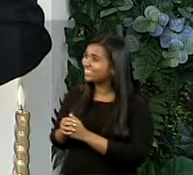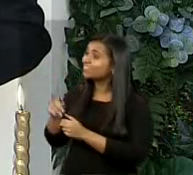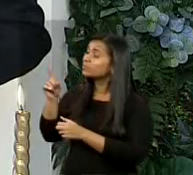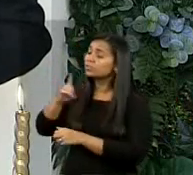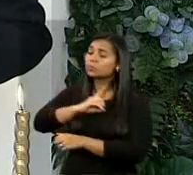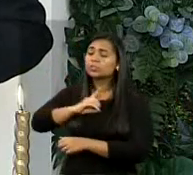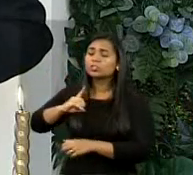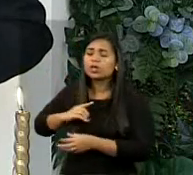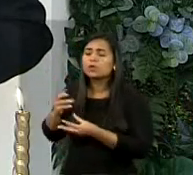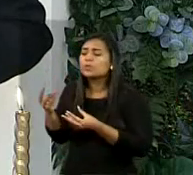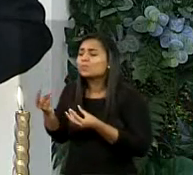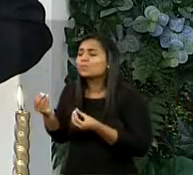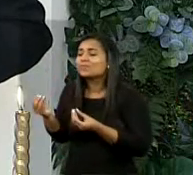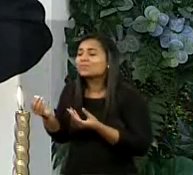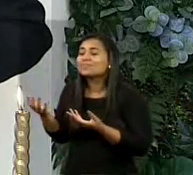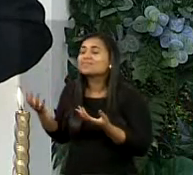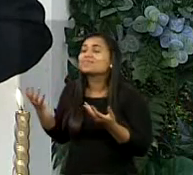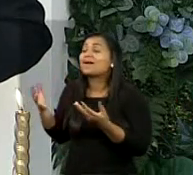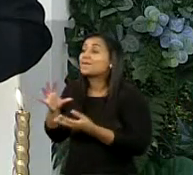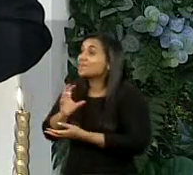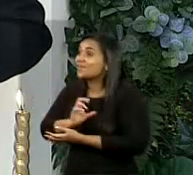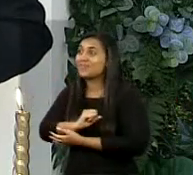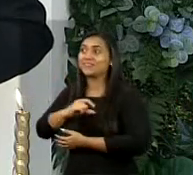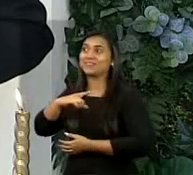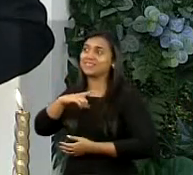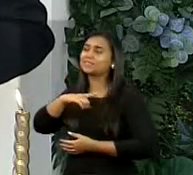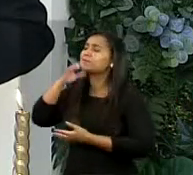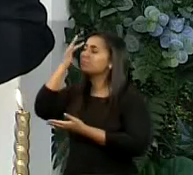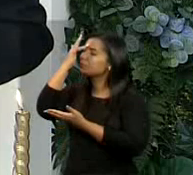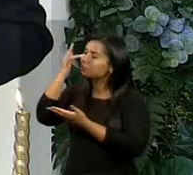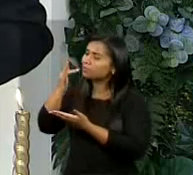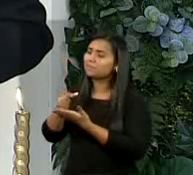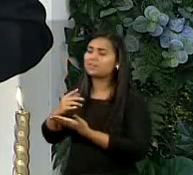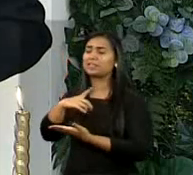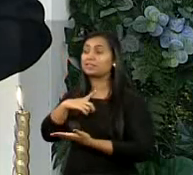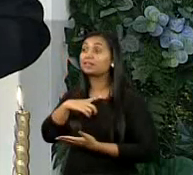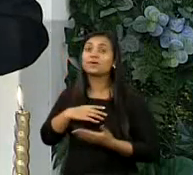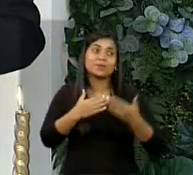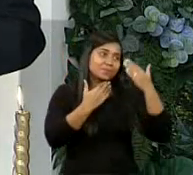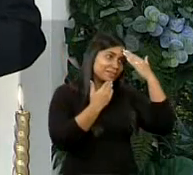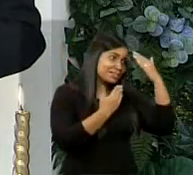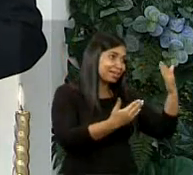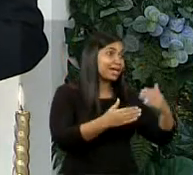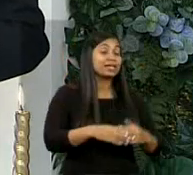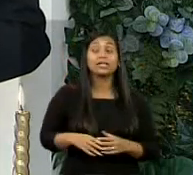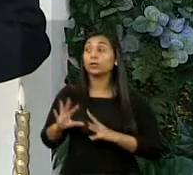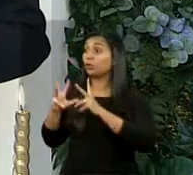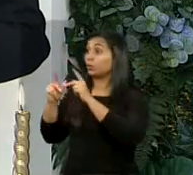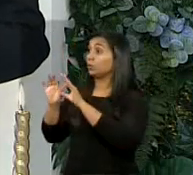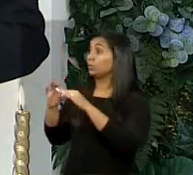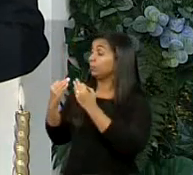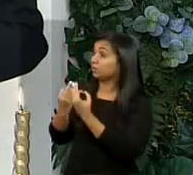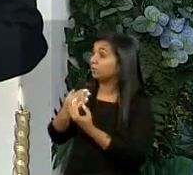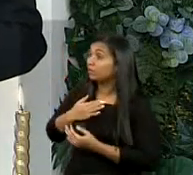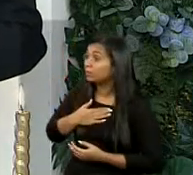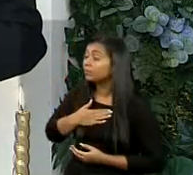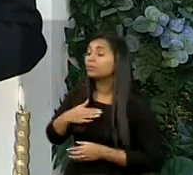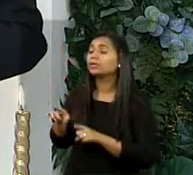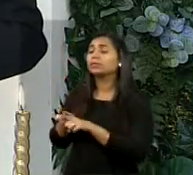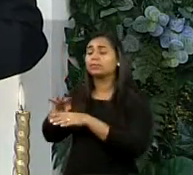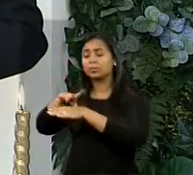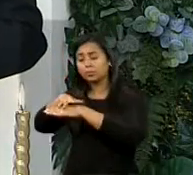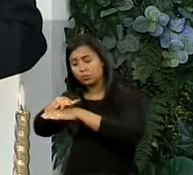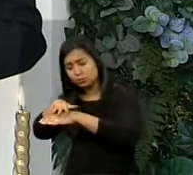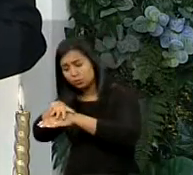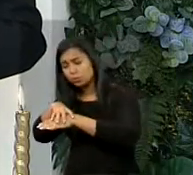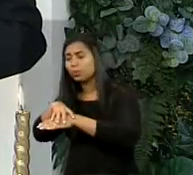um diácono muito... muito amoroso, tem muita fé no coração. Obrigado, meu anjo. Para toda a minha família, para os